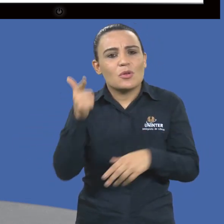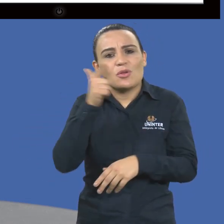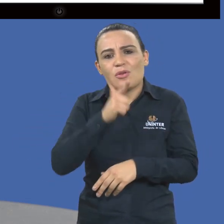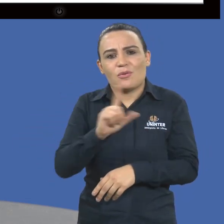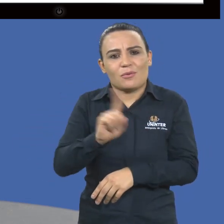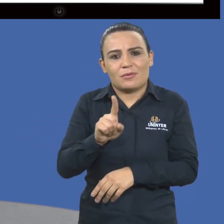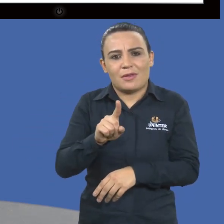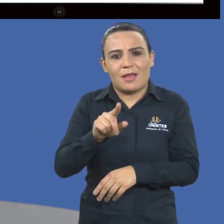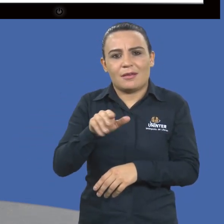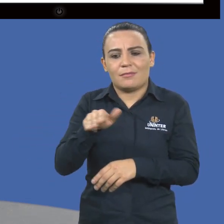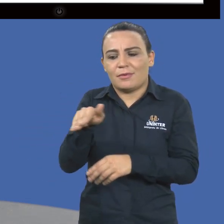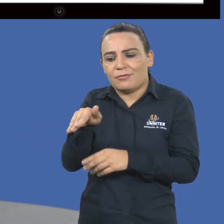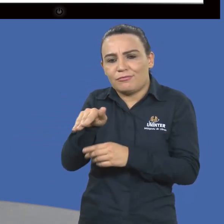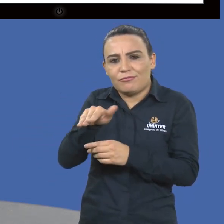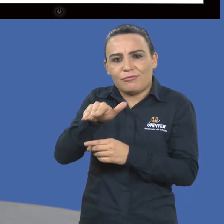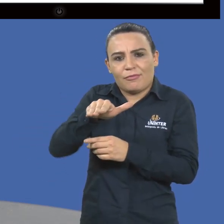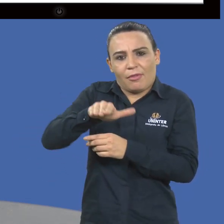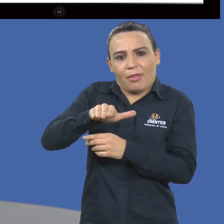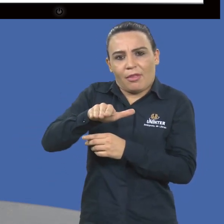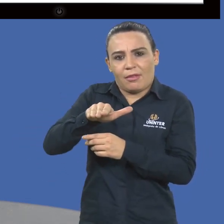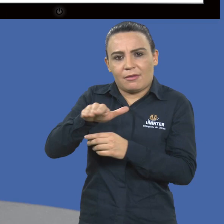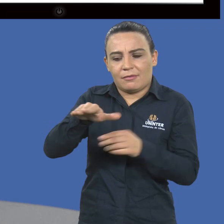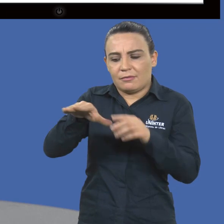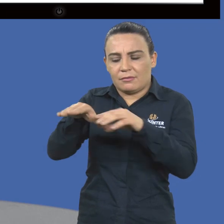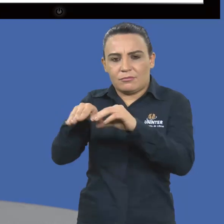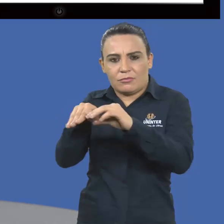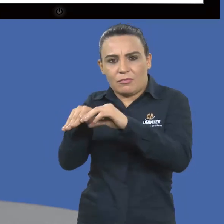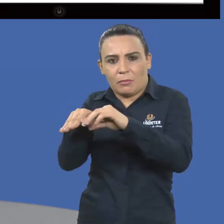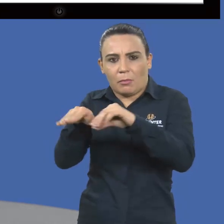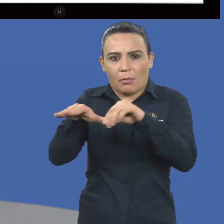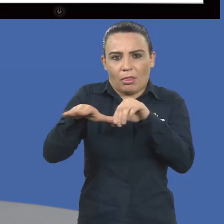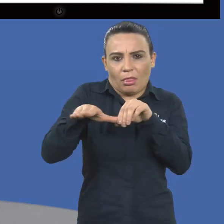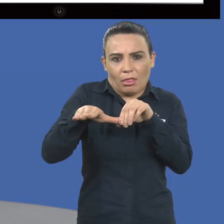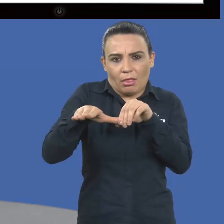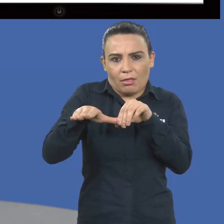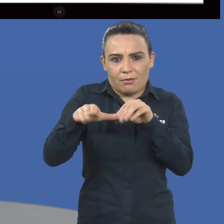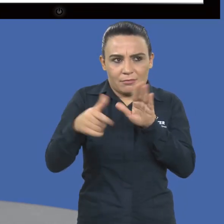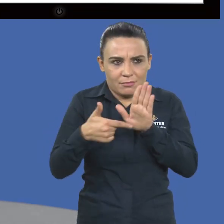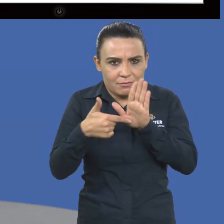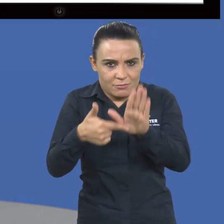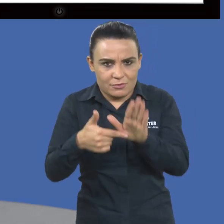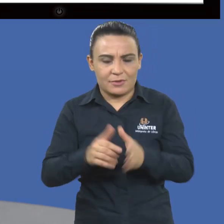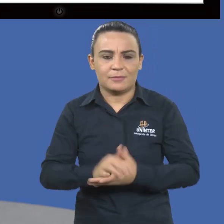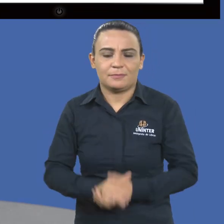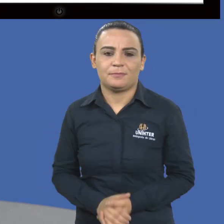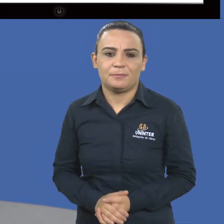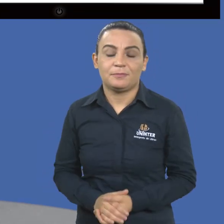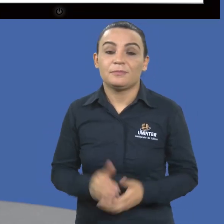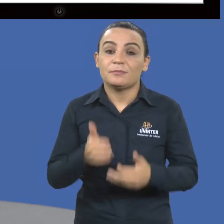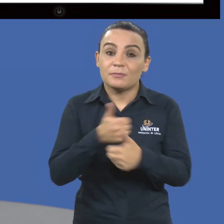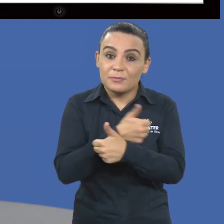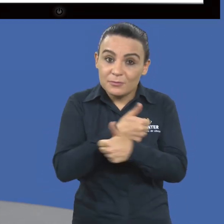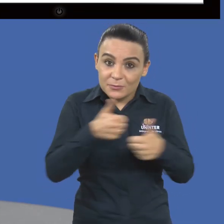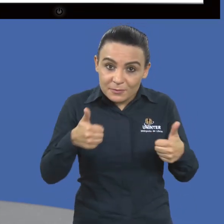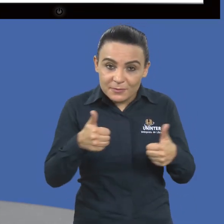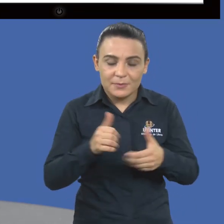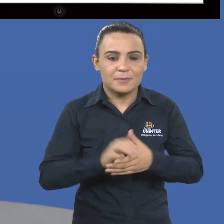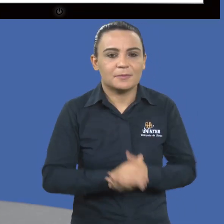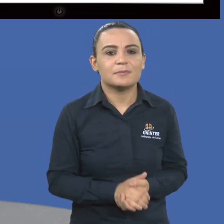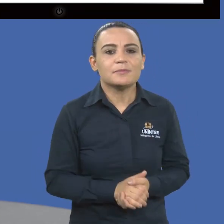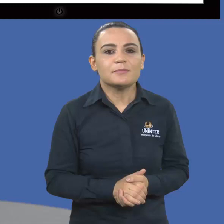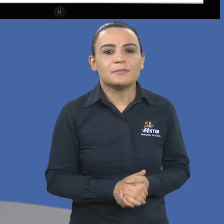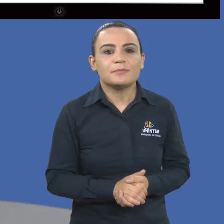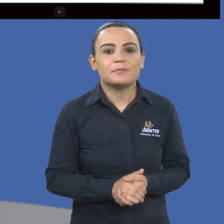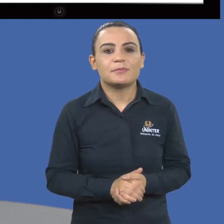entre o hálux e o segundo dedo está aumentado, como está mostrando essa figura. Muito